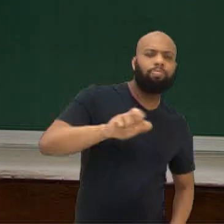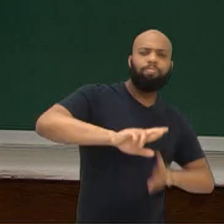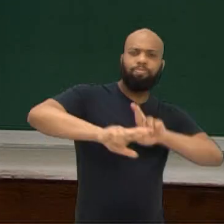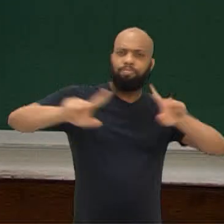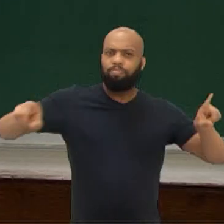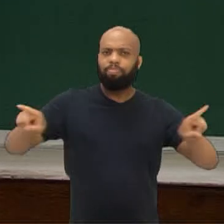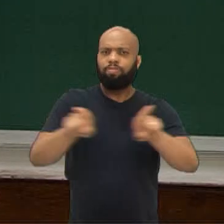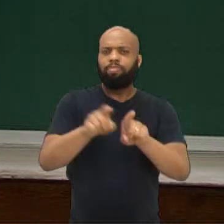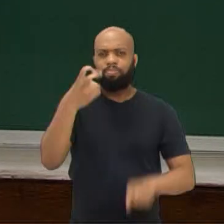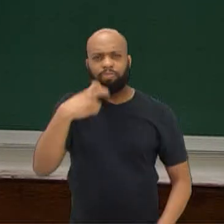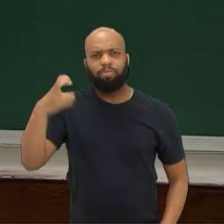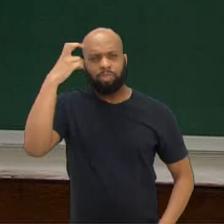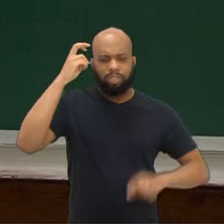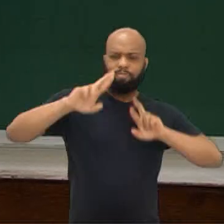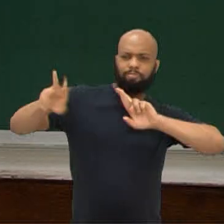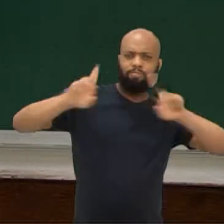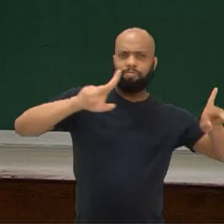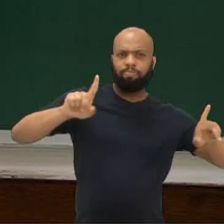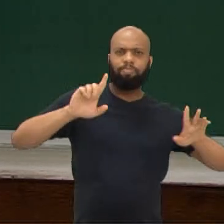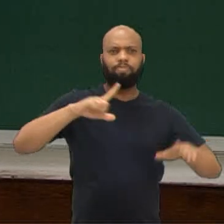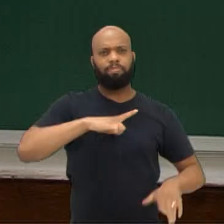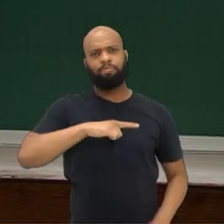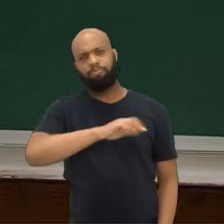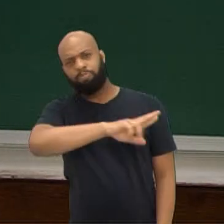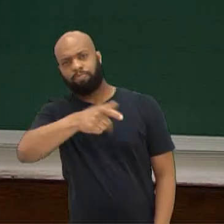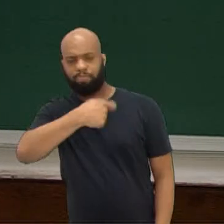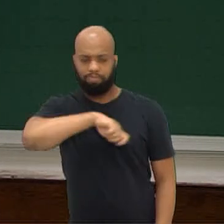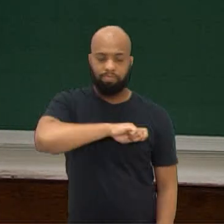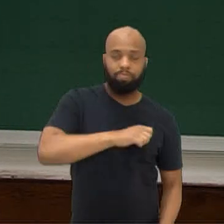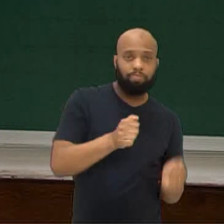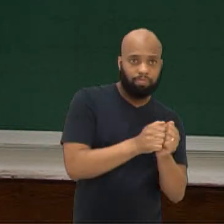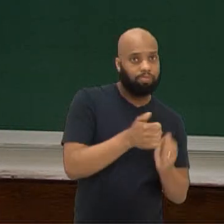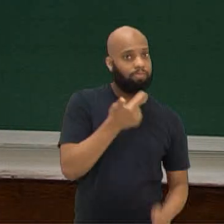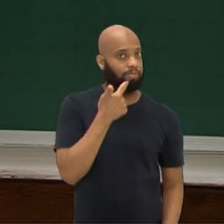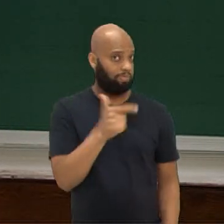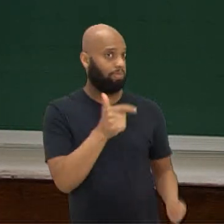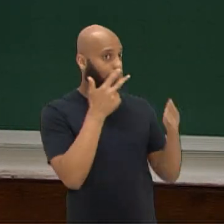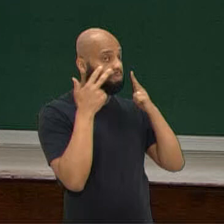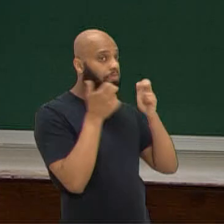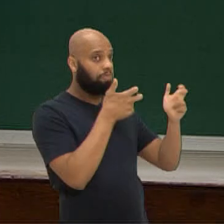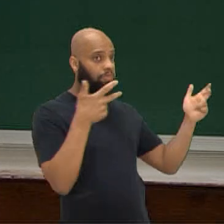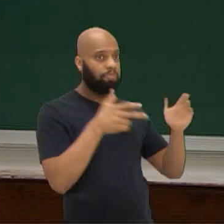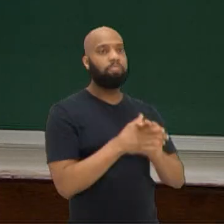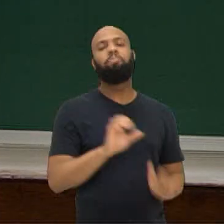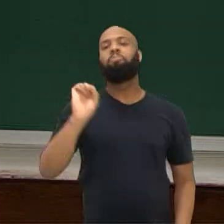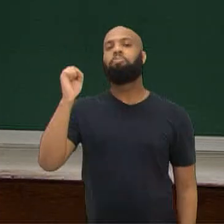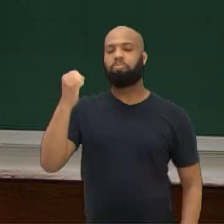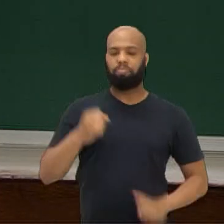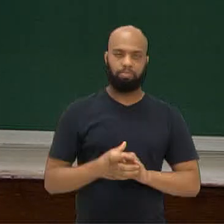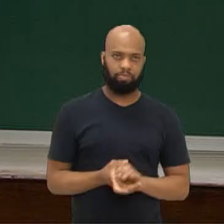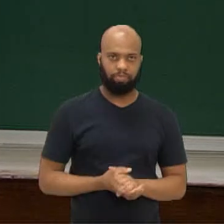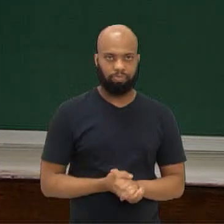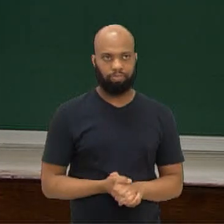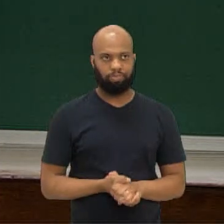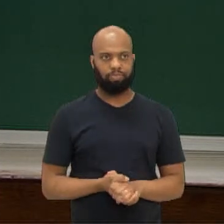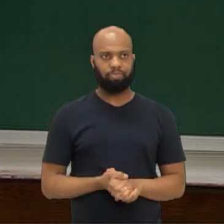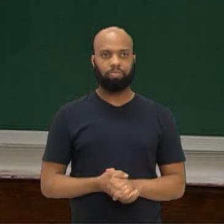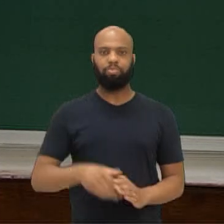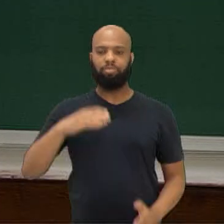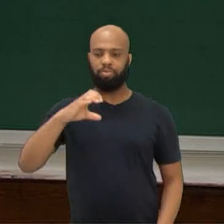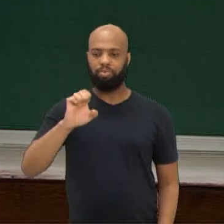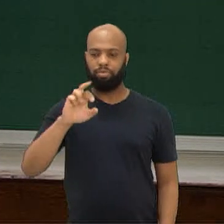diferentes, culturas diferentes, ou seja, guarani, espanhol, ¿sí? 8. Brasil está muito cerca de